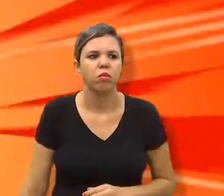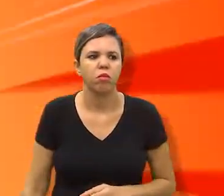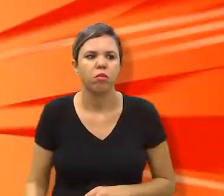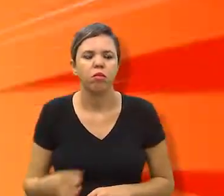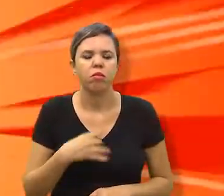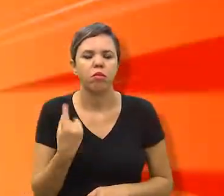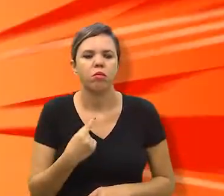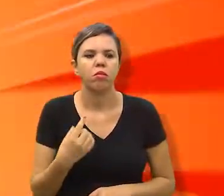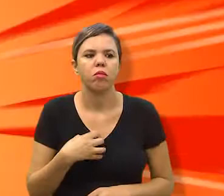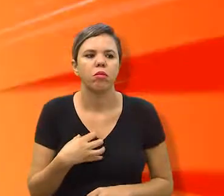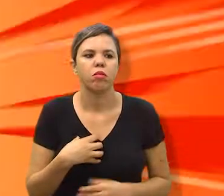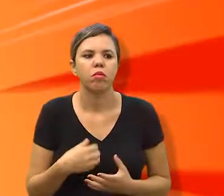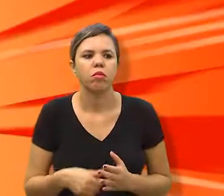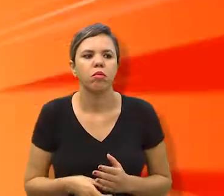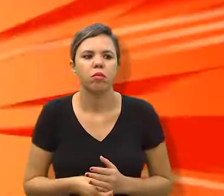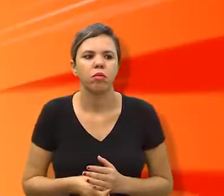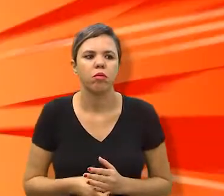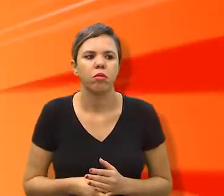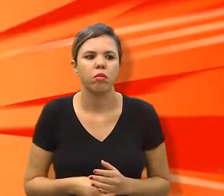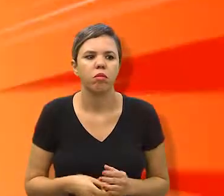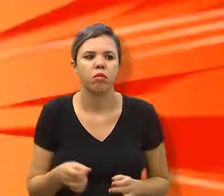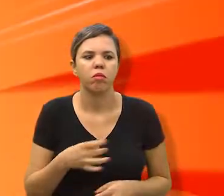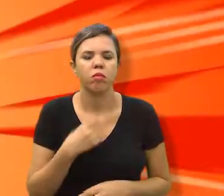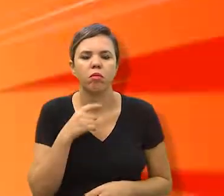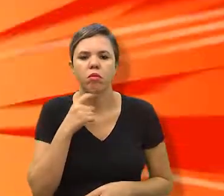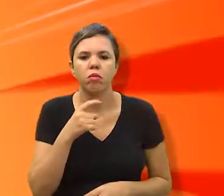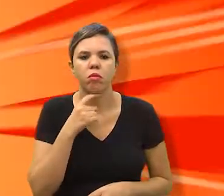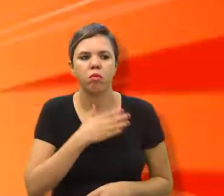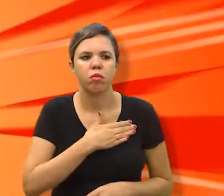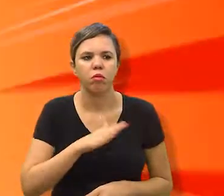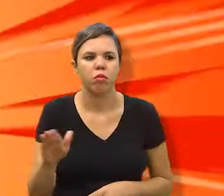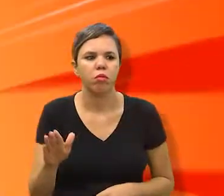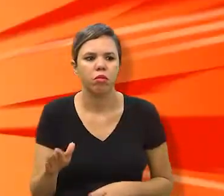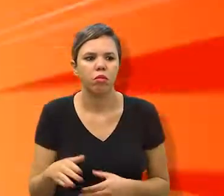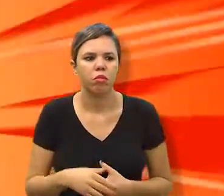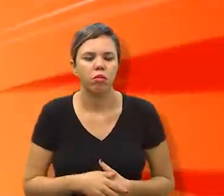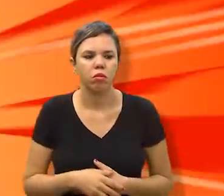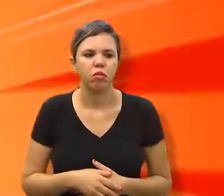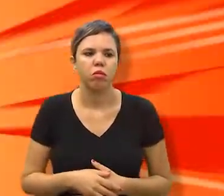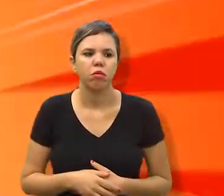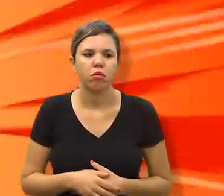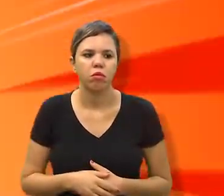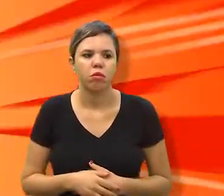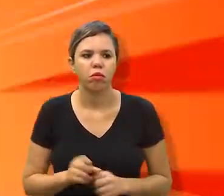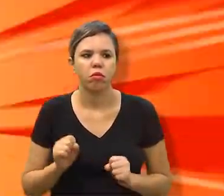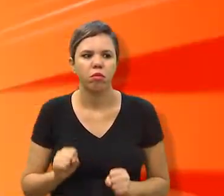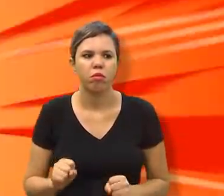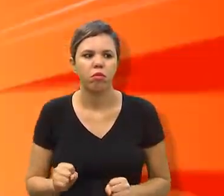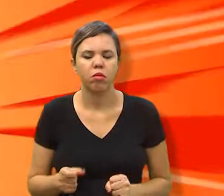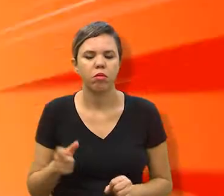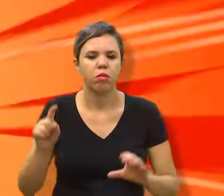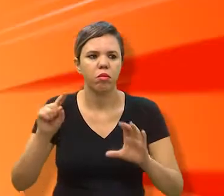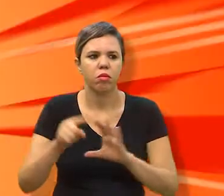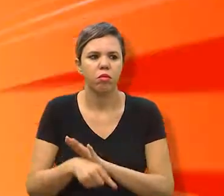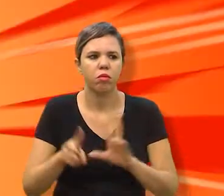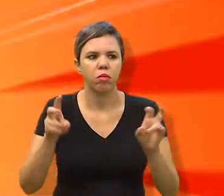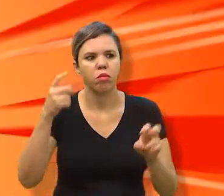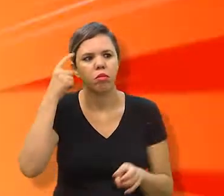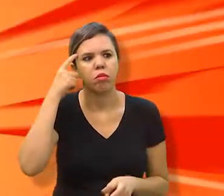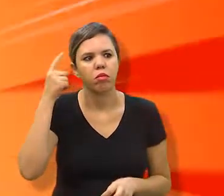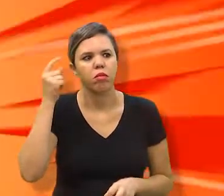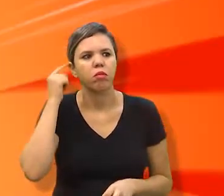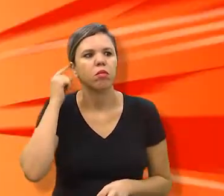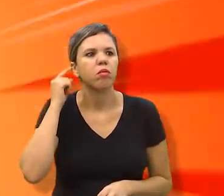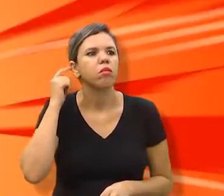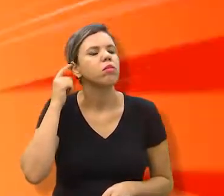ficar sozinho, né? O medo de que ninguém vai gostar, né? E a gente pode até, assim, aprofundar essa ideia, vamos